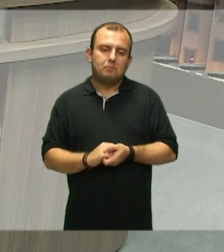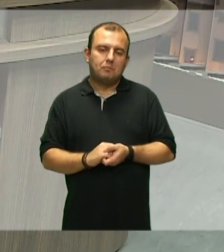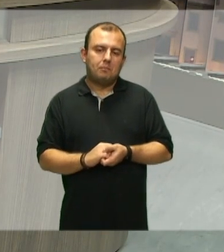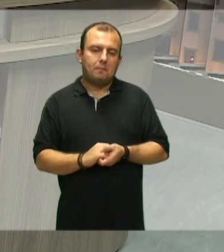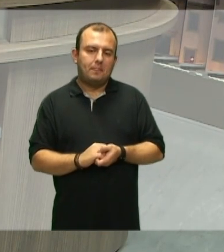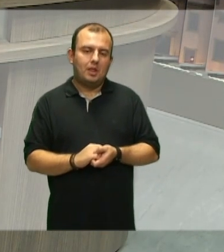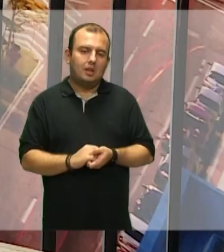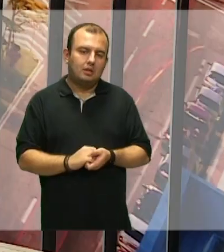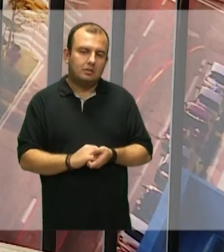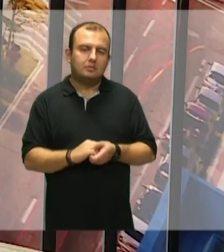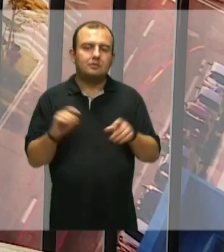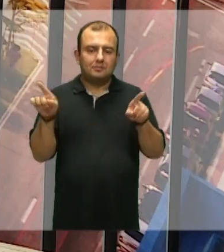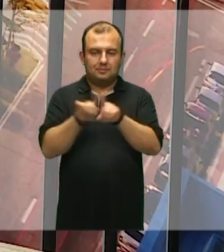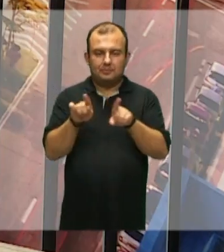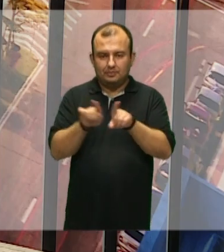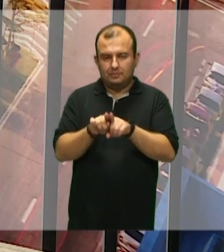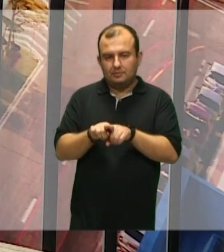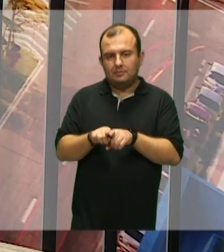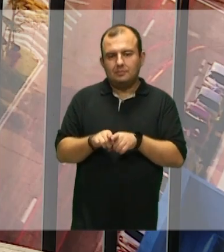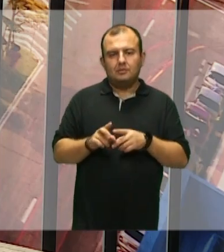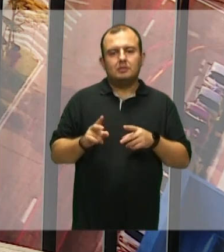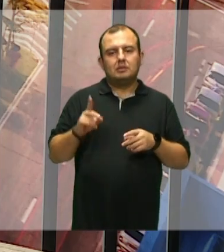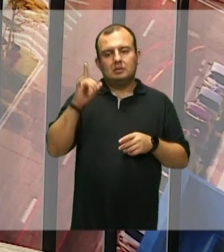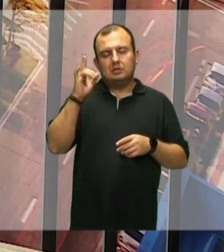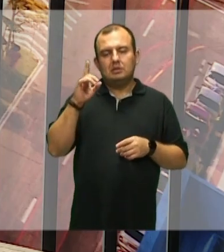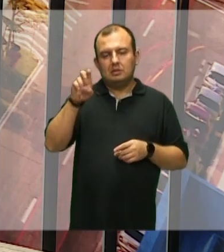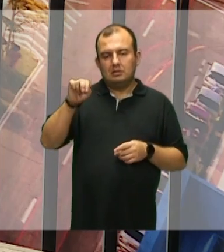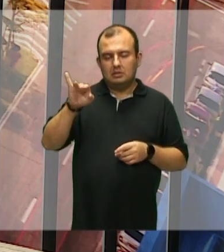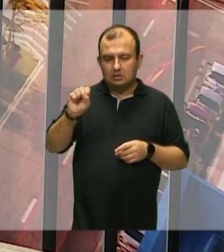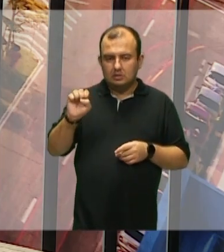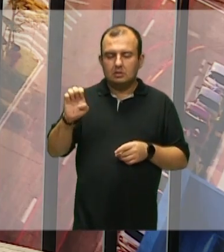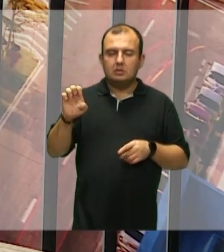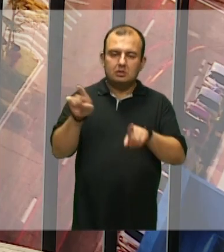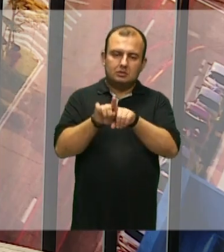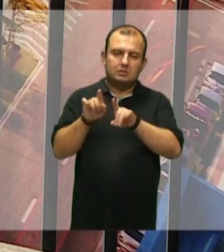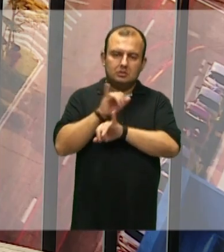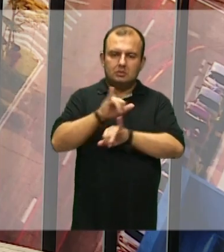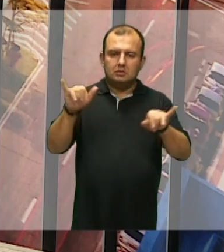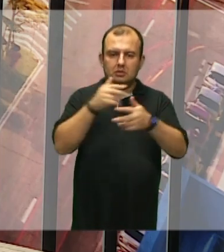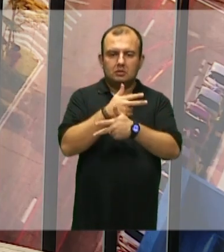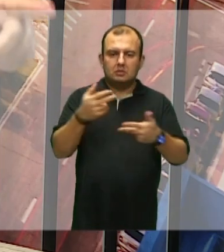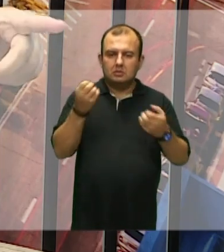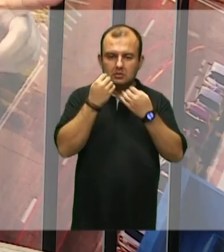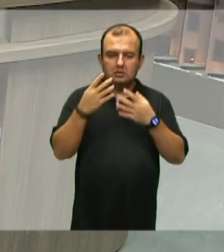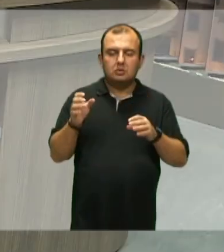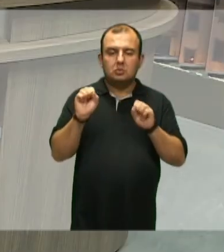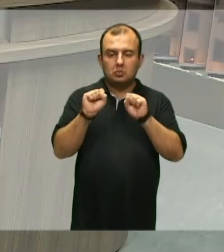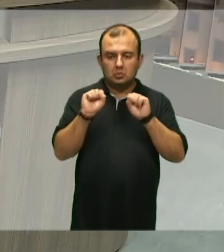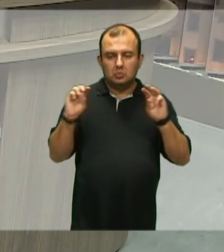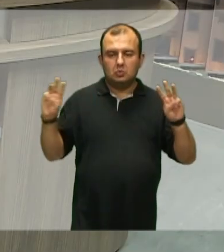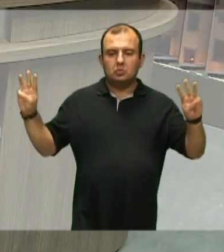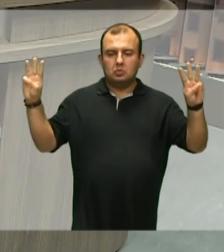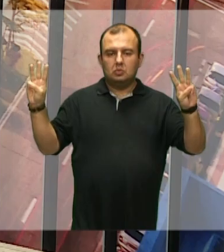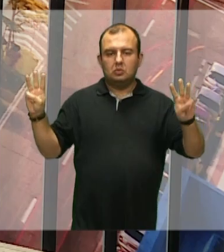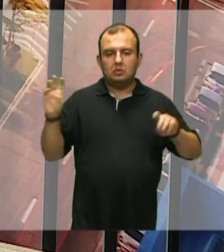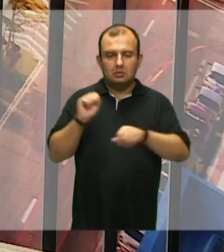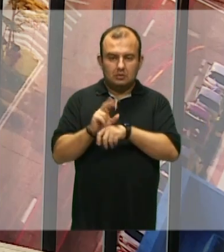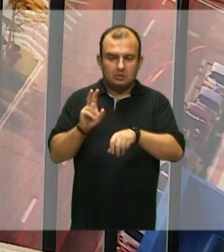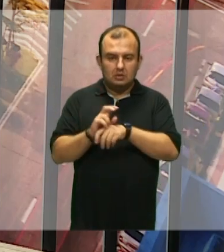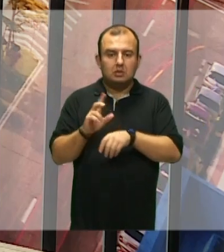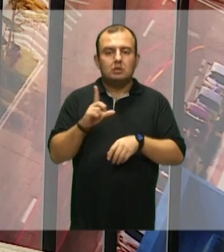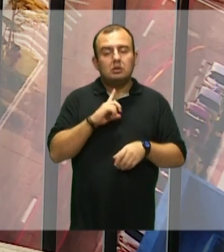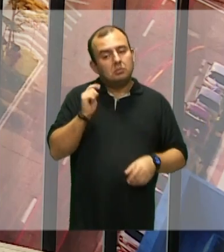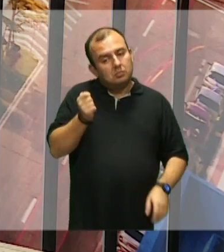Sigam a Denise também, tá? Porque ela está sempre trazendo coisa boa pra gente. E para o workshop, esse tem vaga ainda,